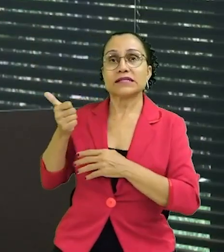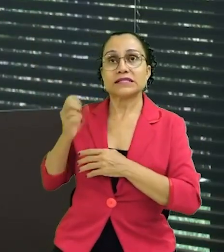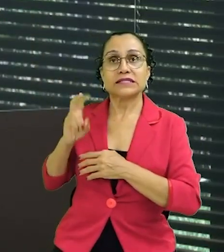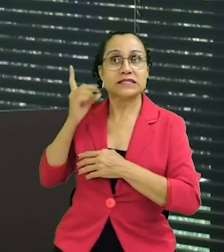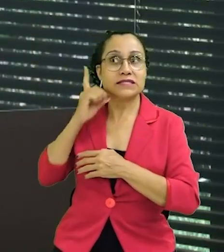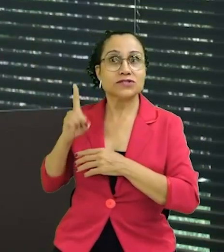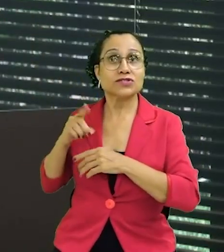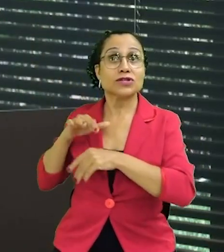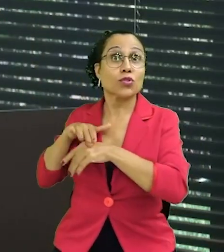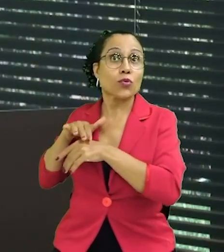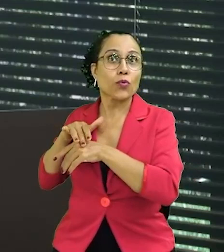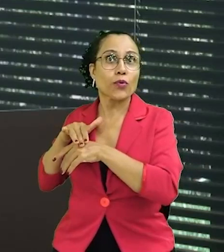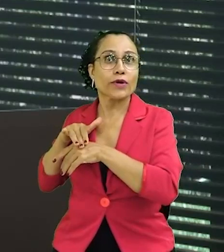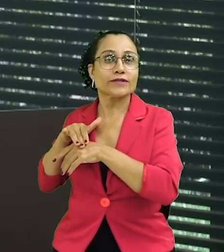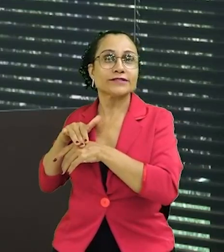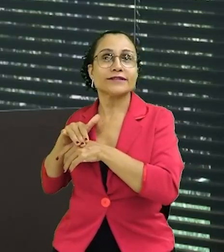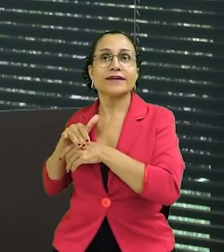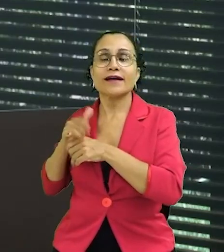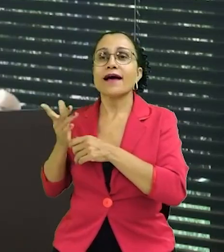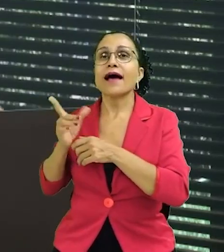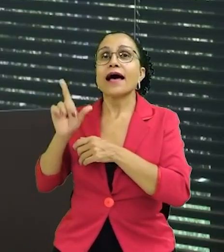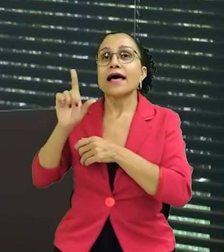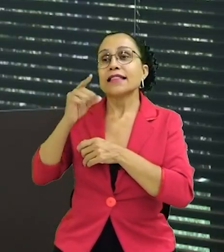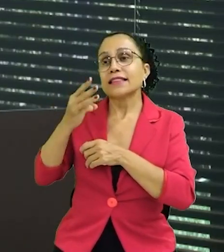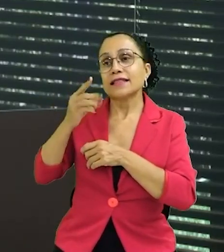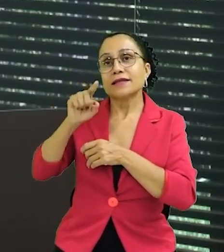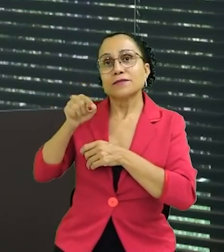aqui, ele foi de em torno de